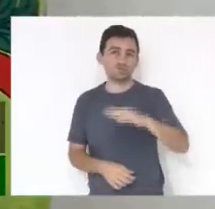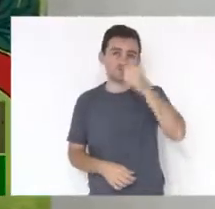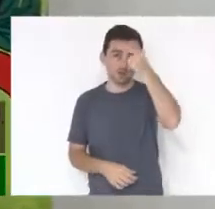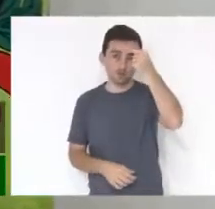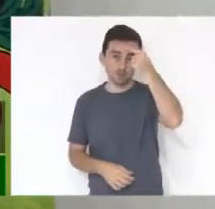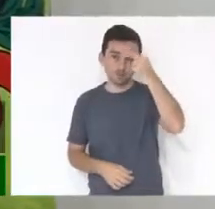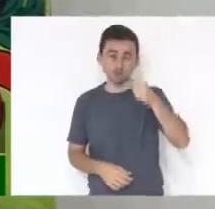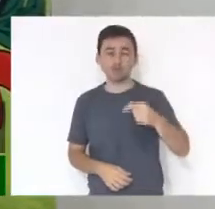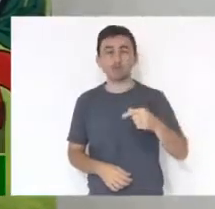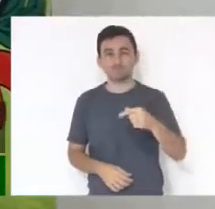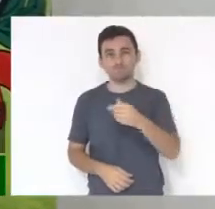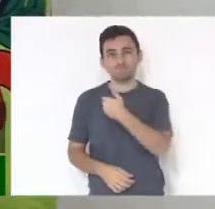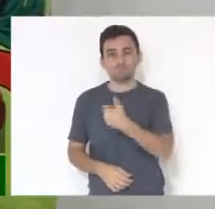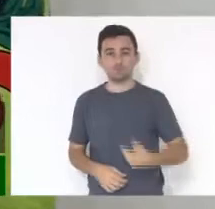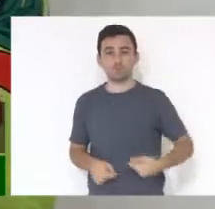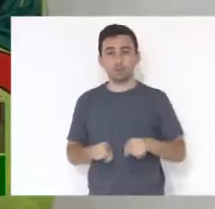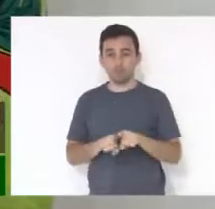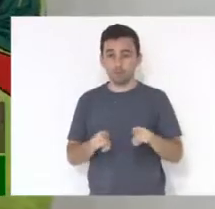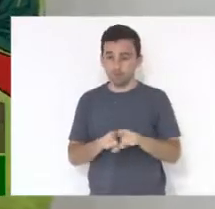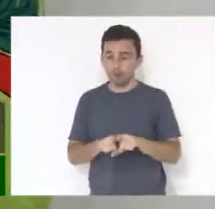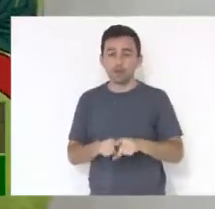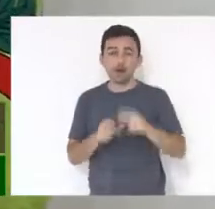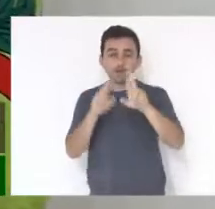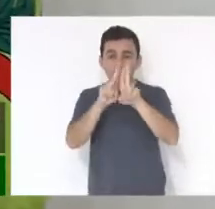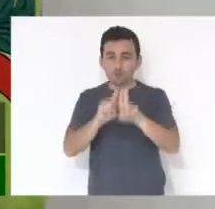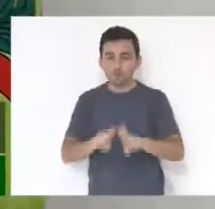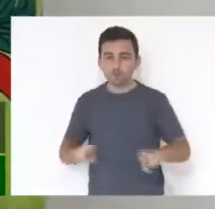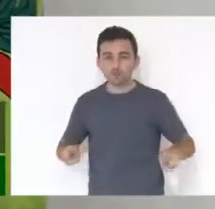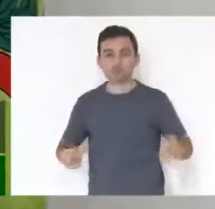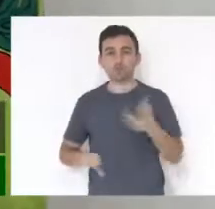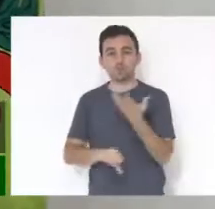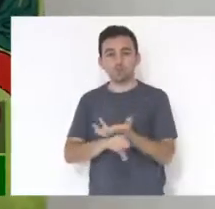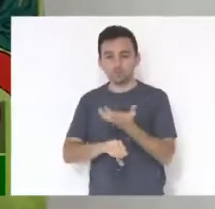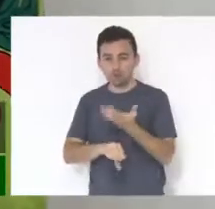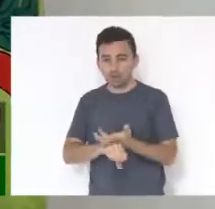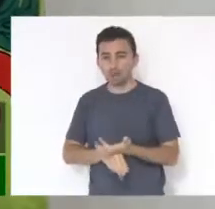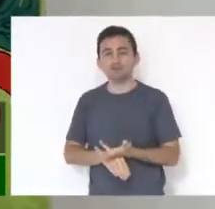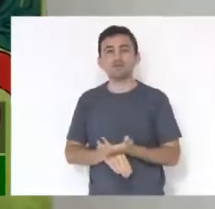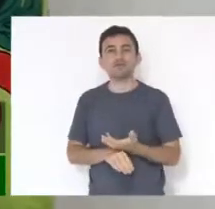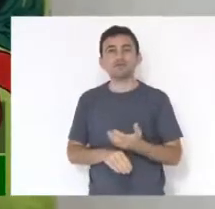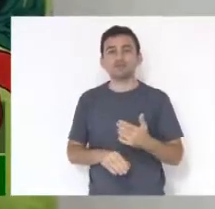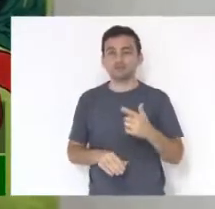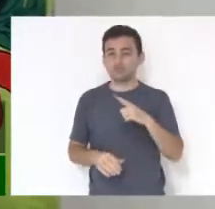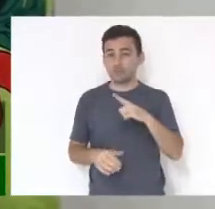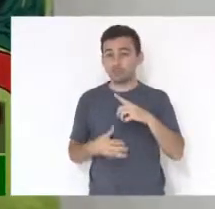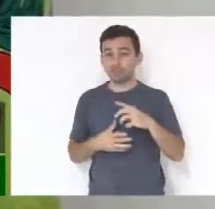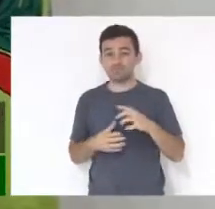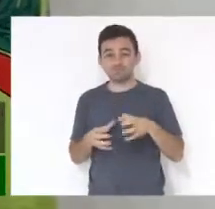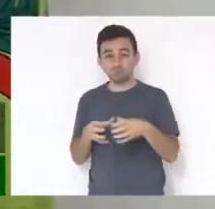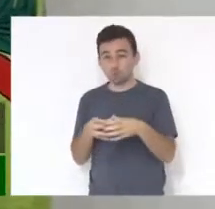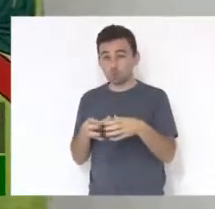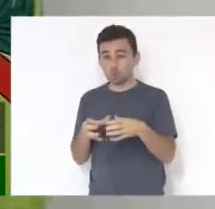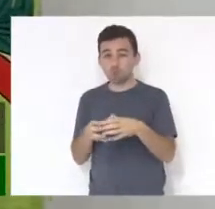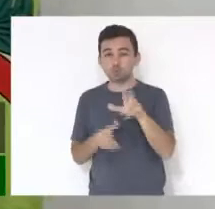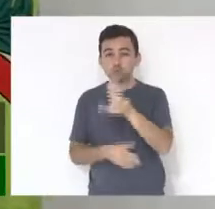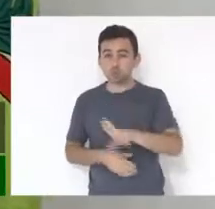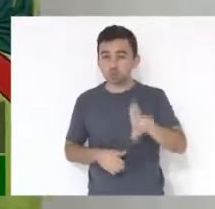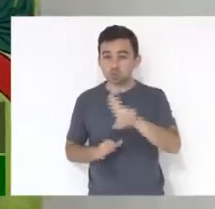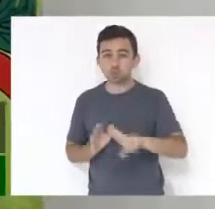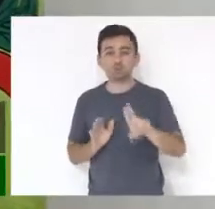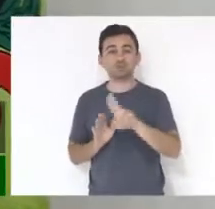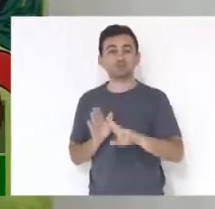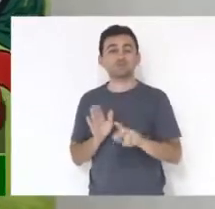universidades, a exemplo da UDESC e da UFSC, estão se tornando centros de consumo e até de distribuição de drogas. Em